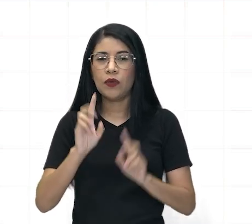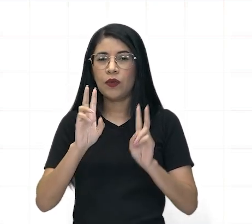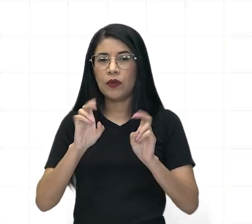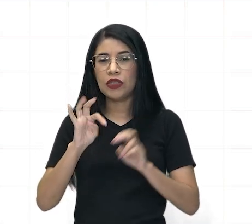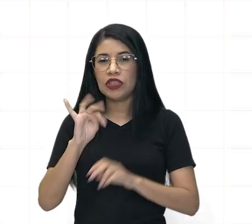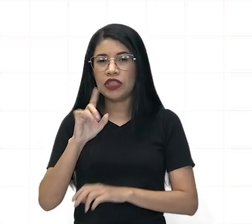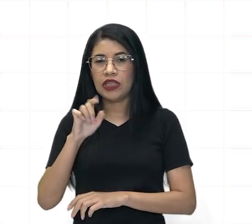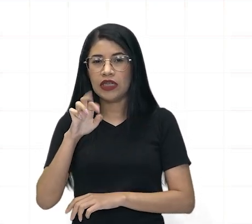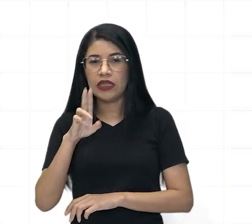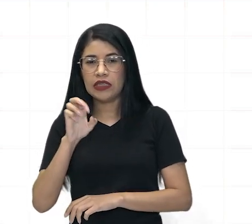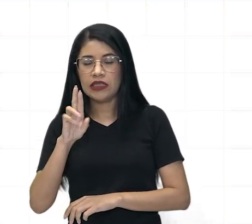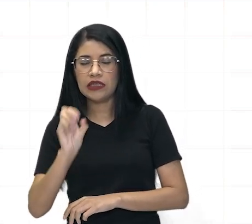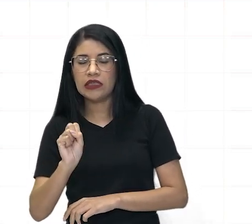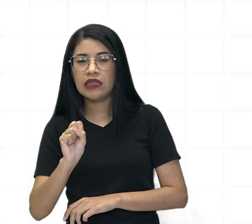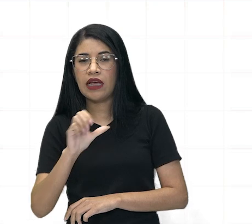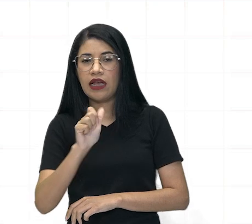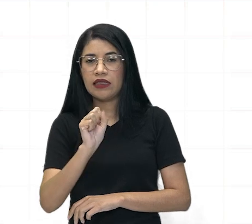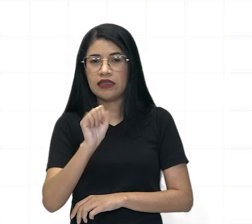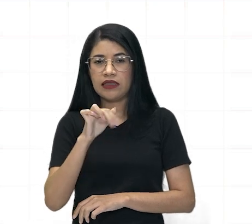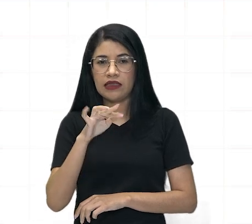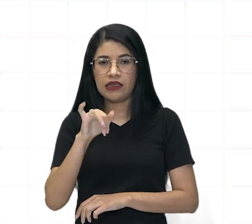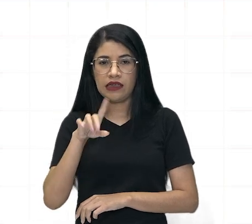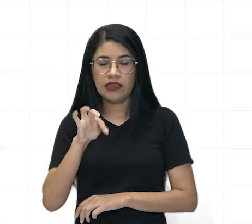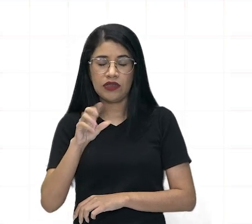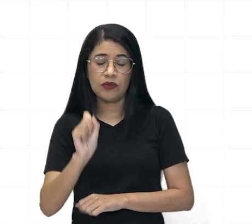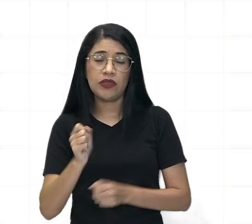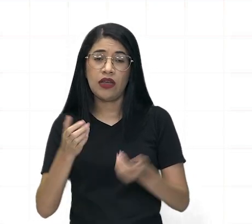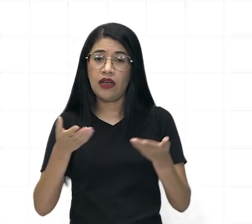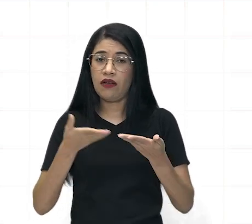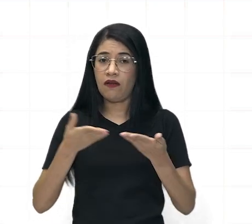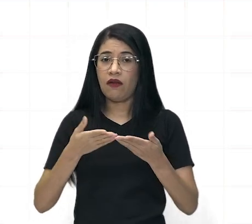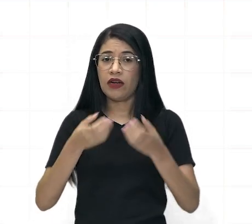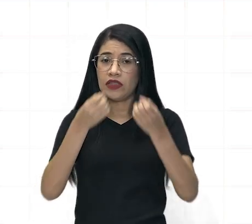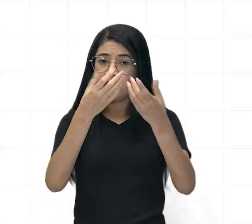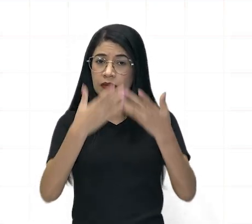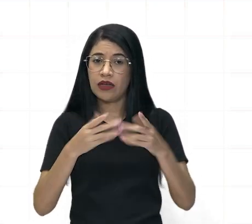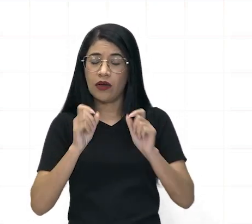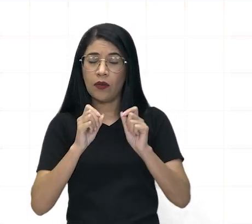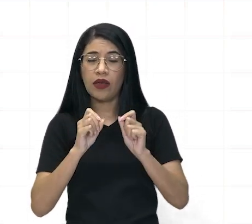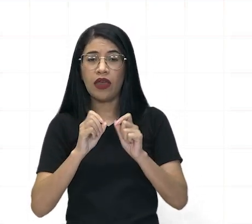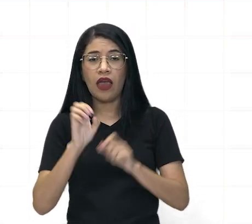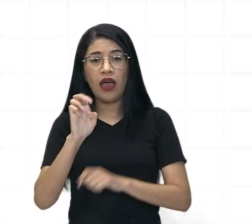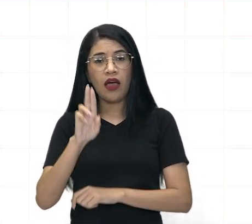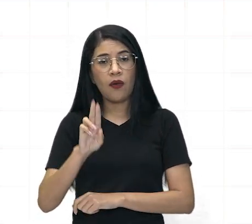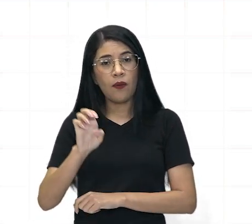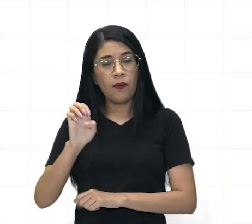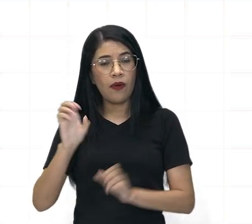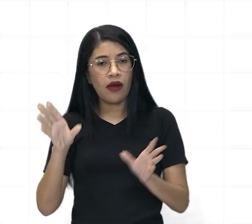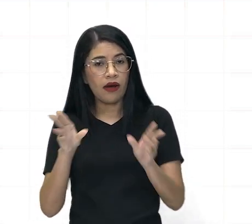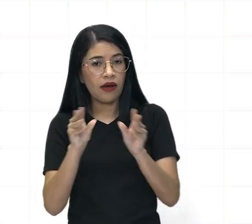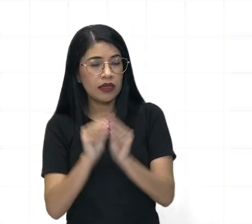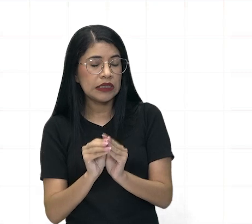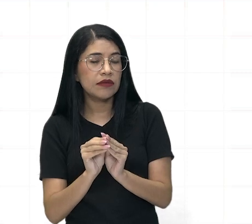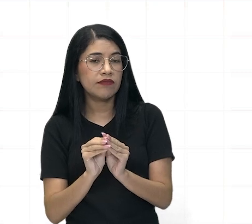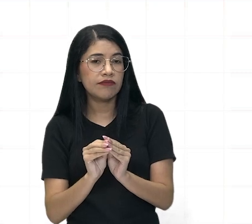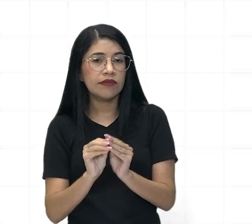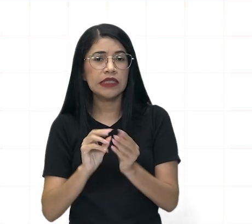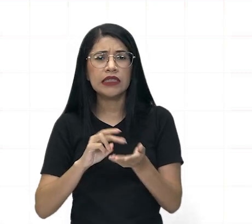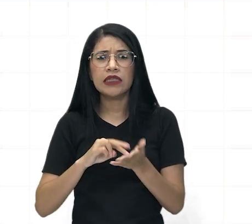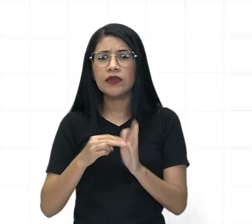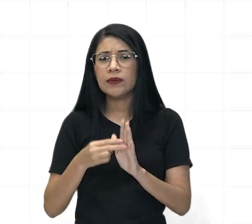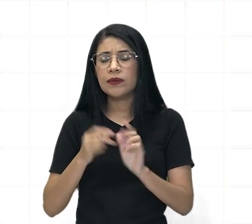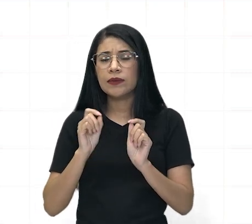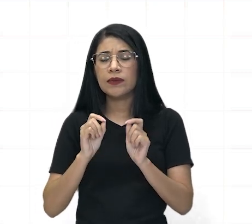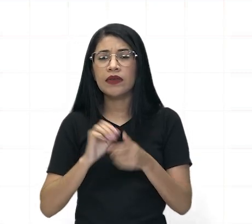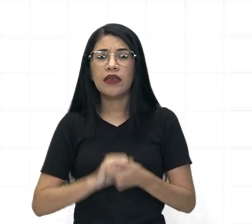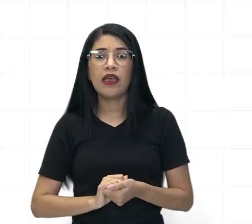da Europa a gente vai falar sobre a União Europeia, tá? E a União Europeia, sem sombra de dúvida, é um